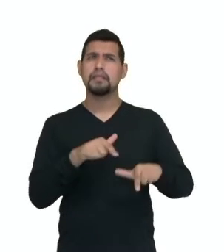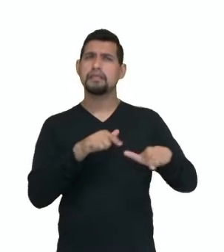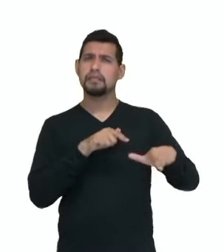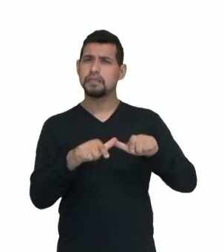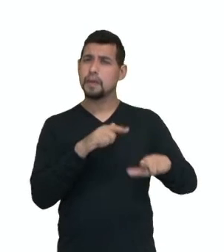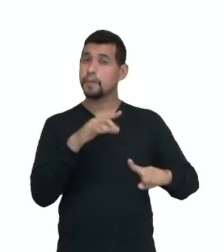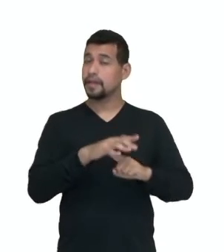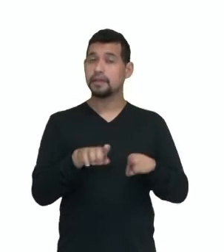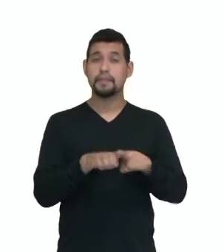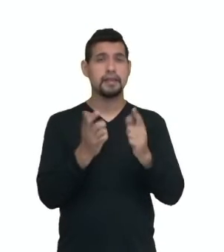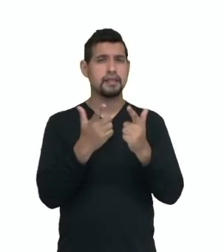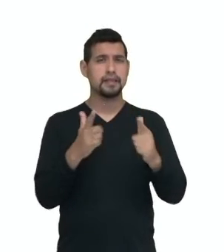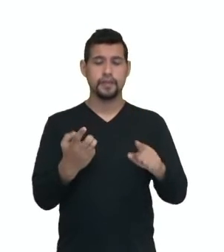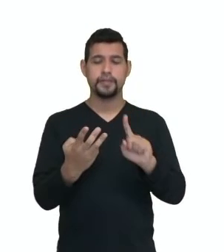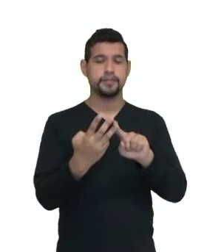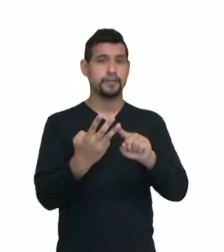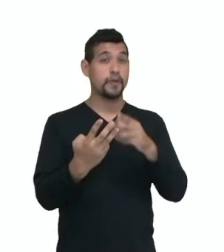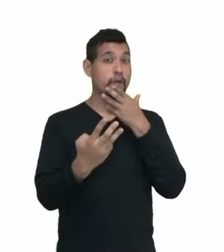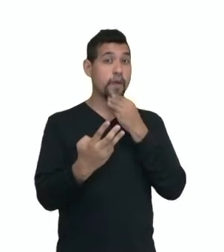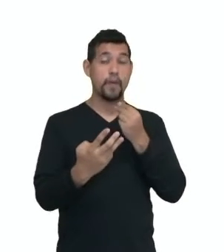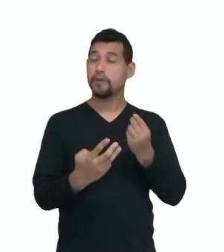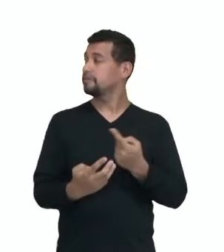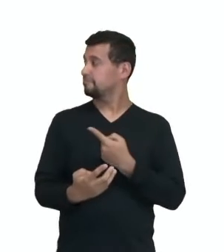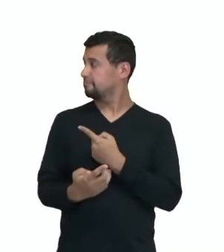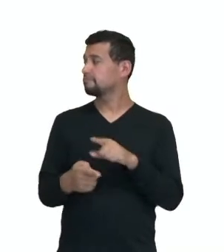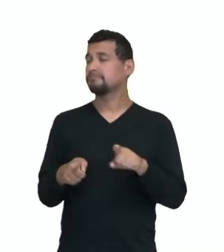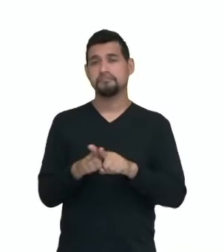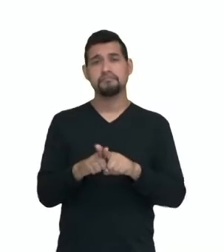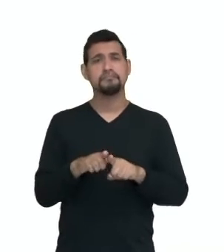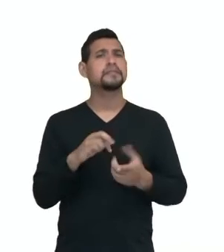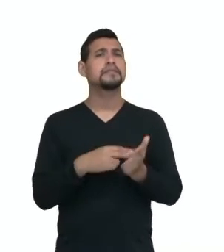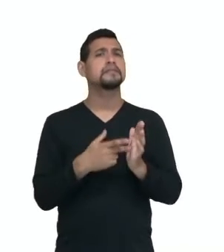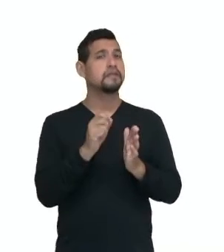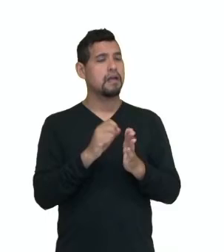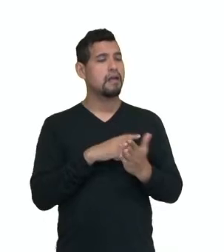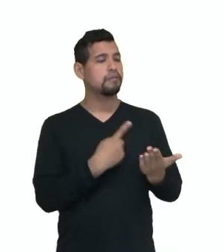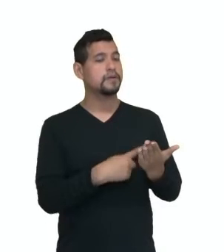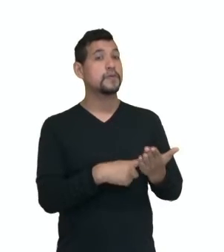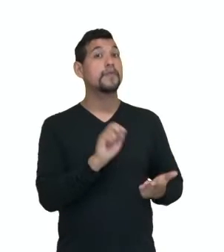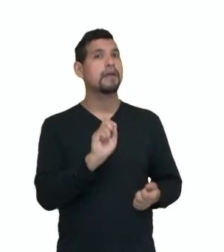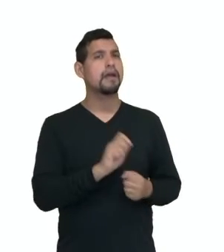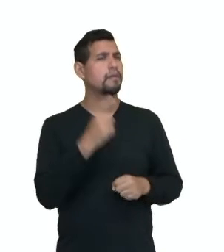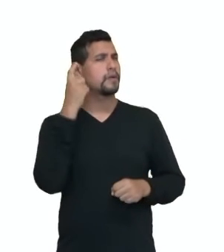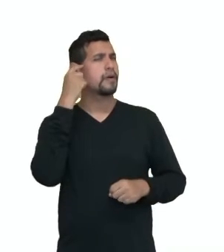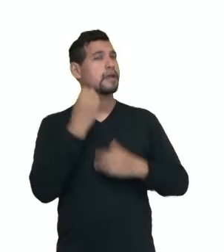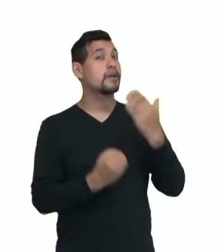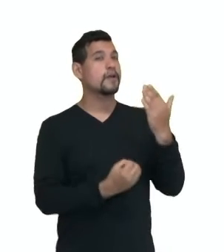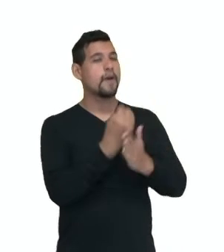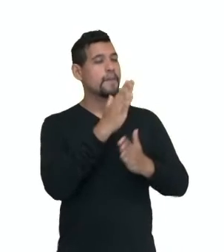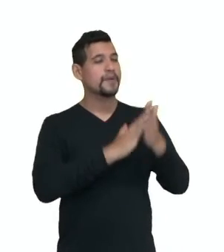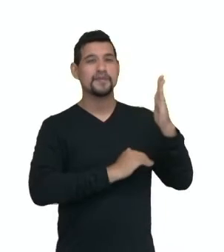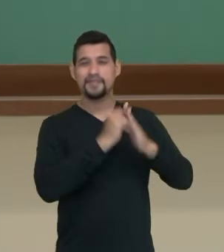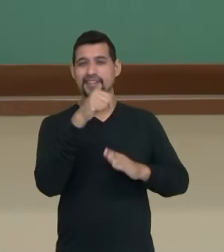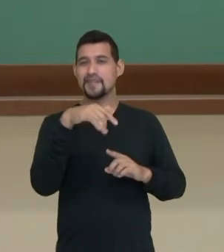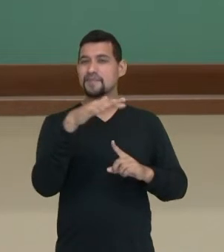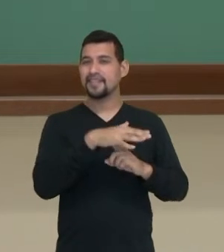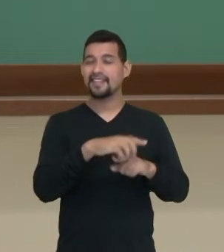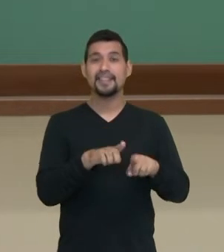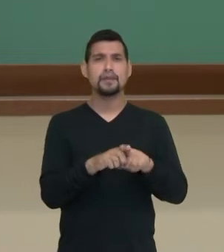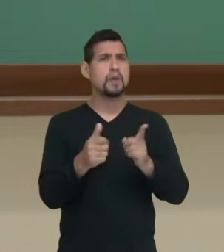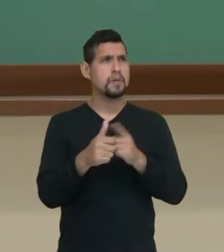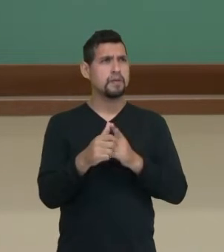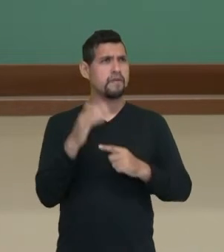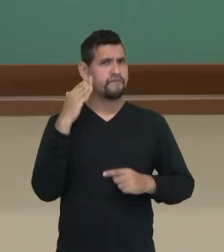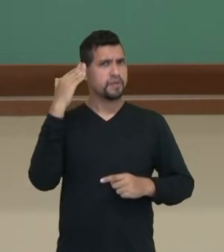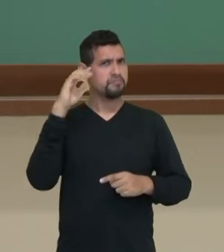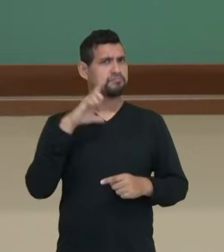da literatura nacional, Alfredo Anderson, que ele é considerado o pai da pintura paranaense, o primeiro grande pintor